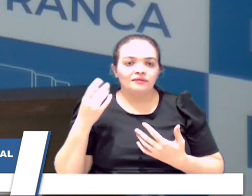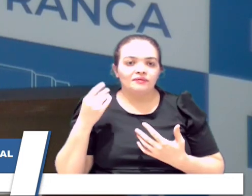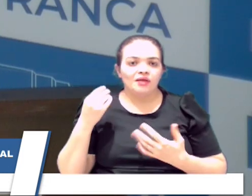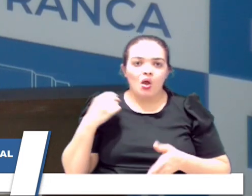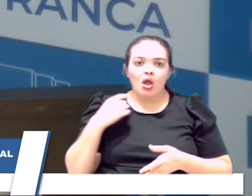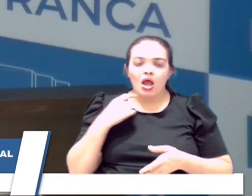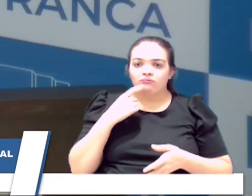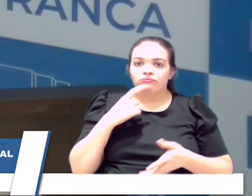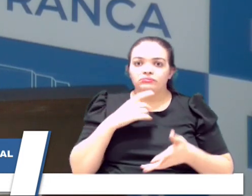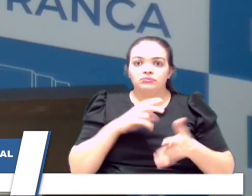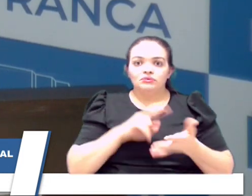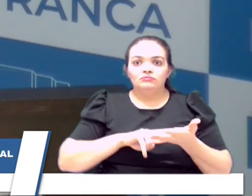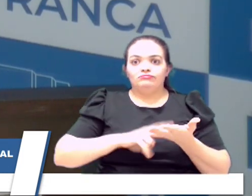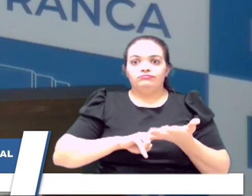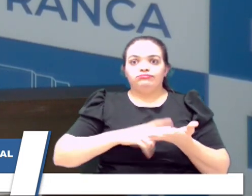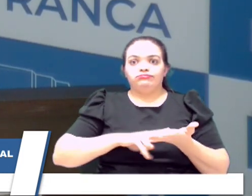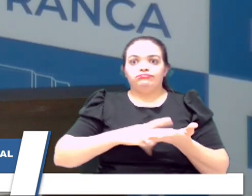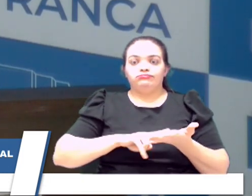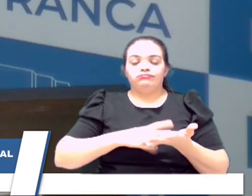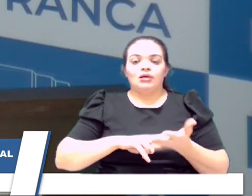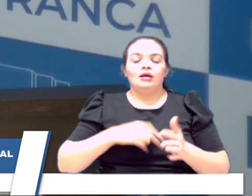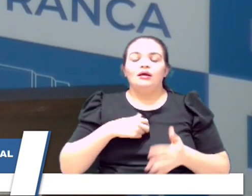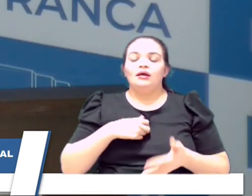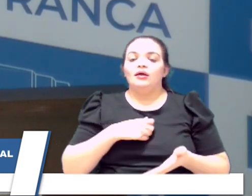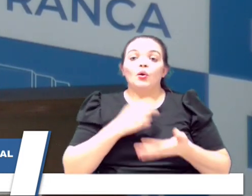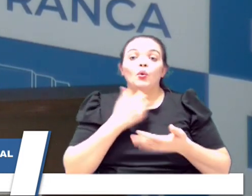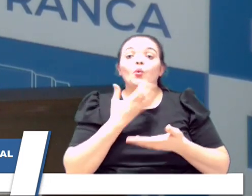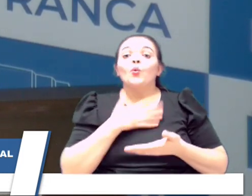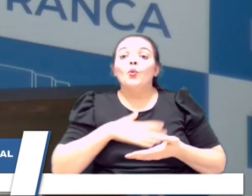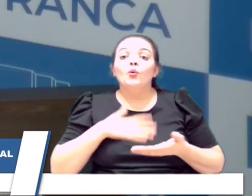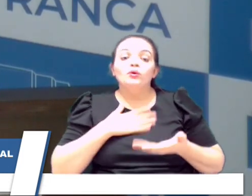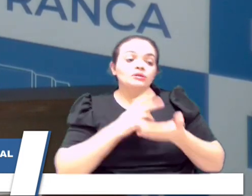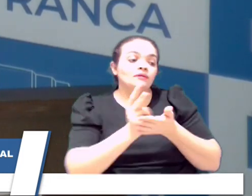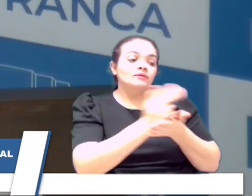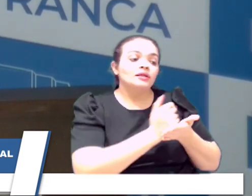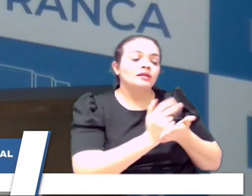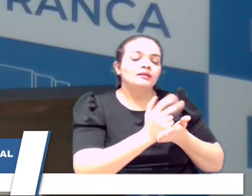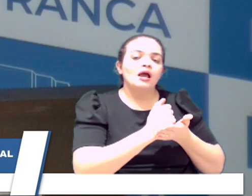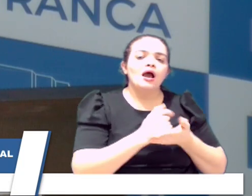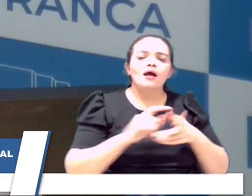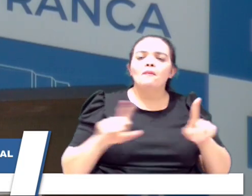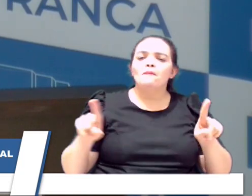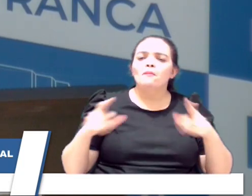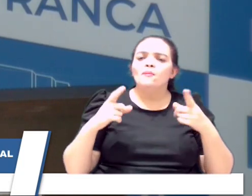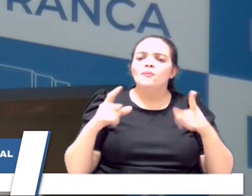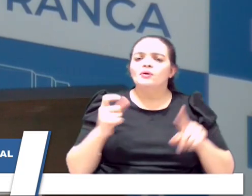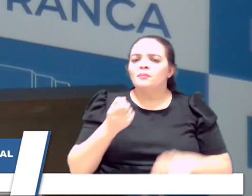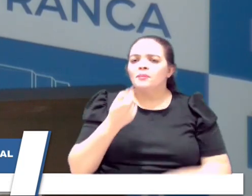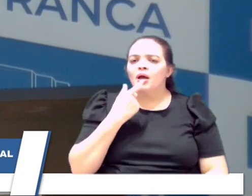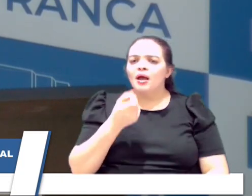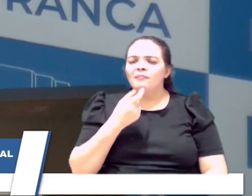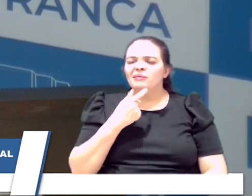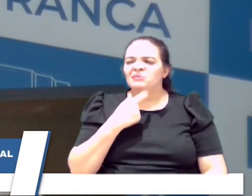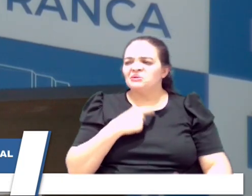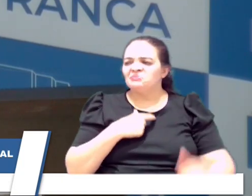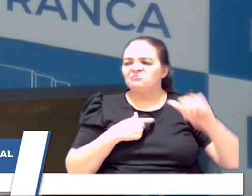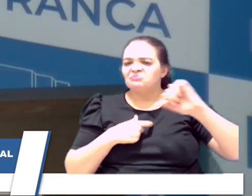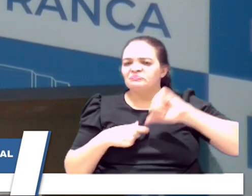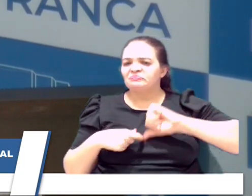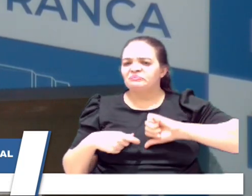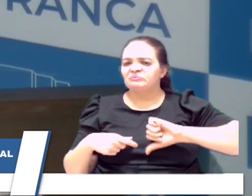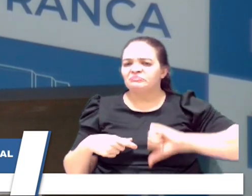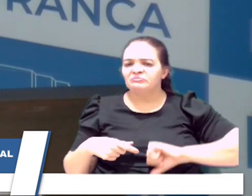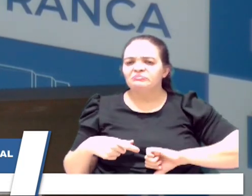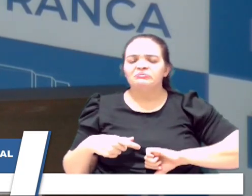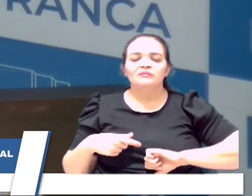de tremer. Meu conforto era o desenho, era a música, né? Mas os remédios só faziam eu piorar, só faziam eu ter sono. Quando